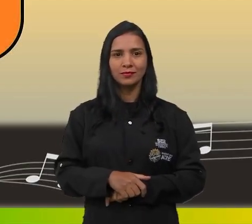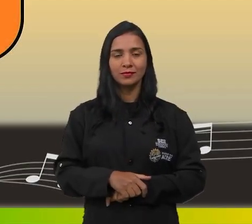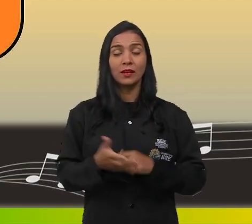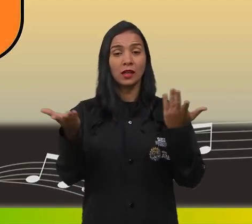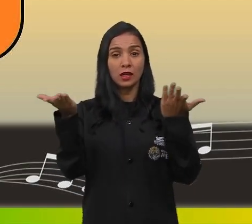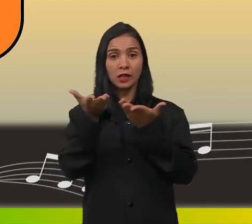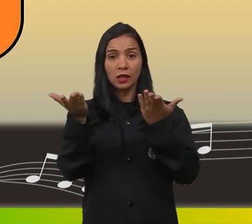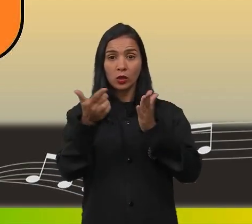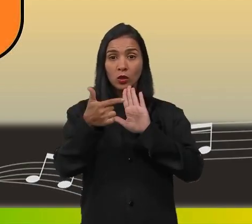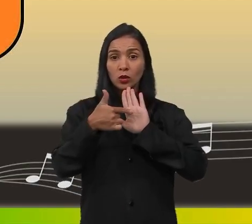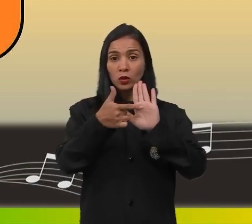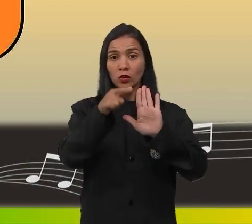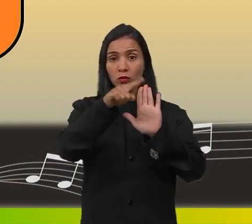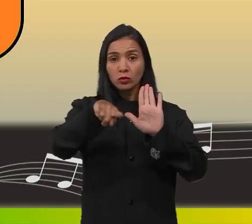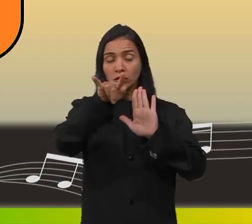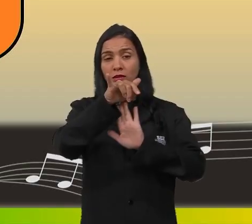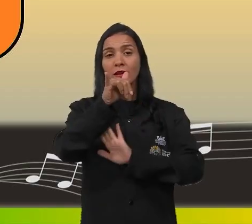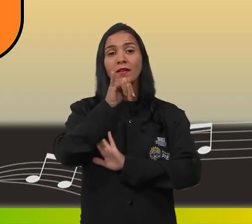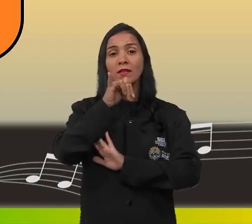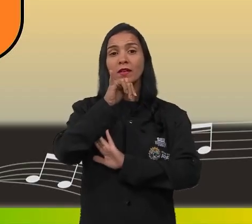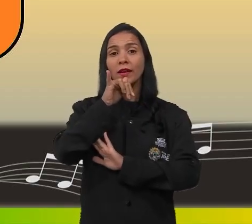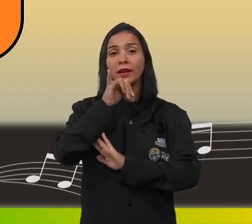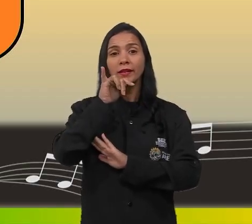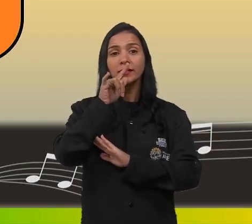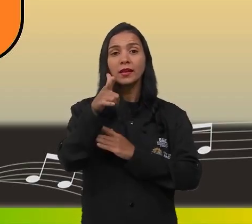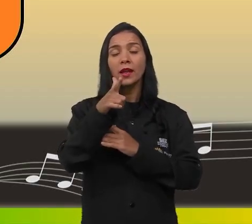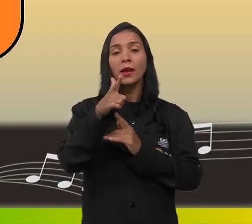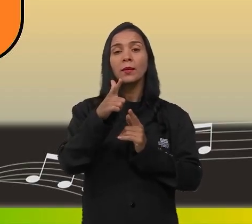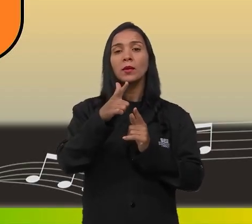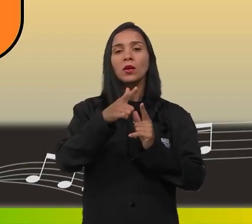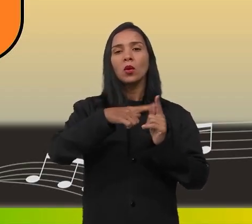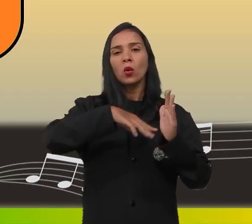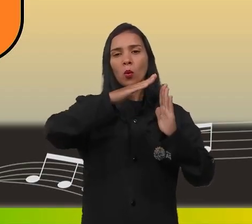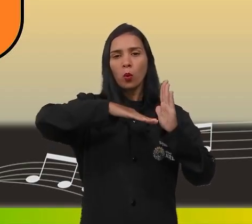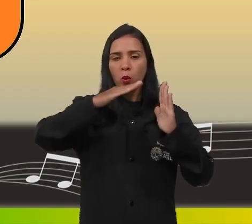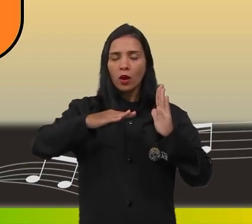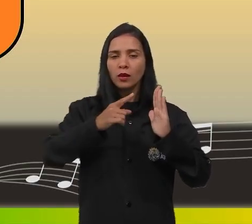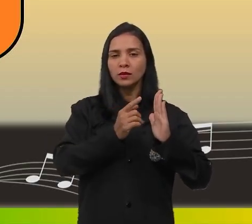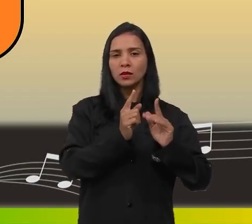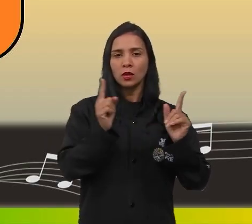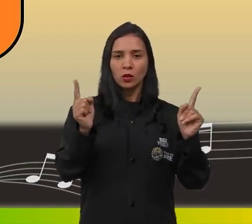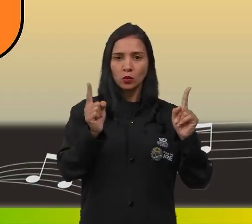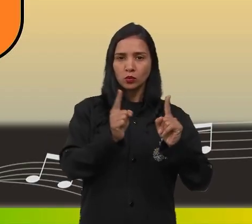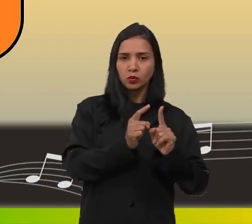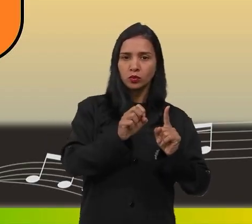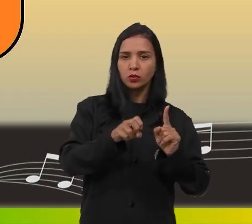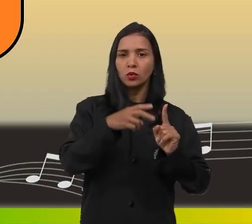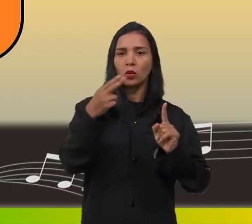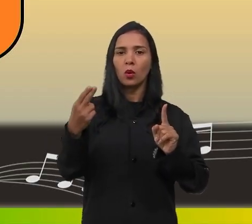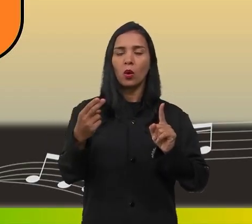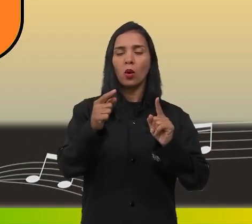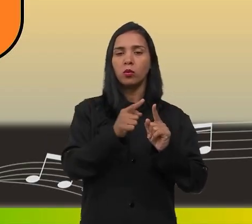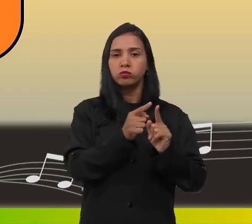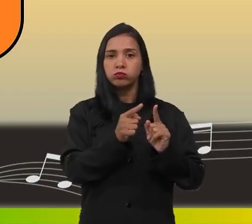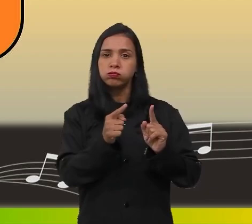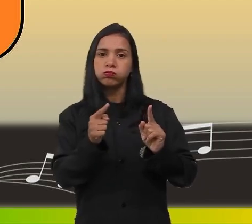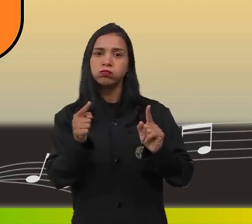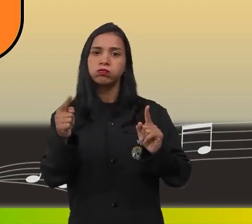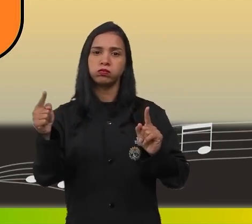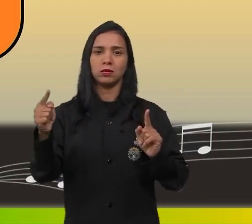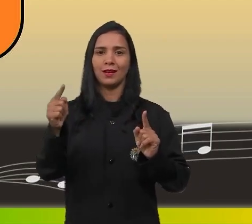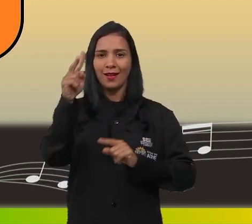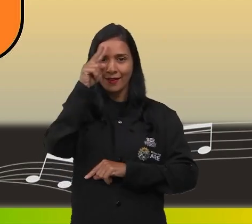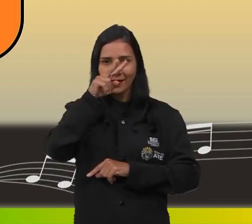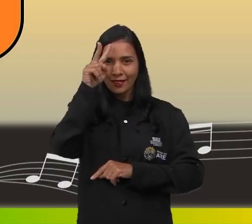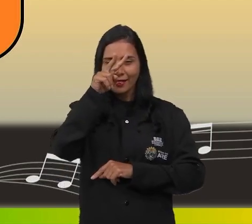Dê exemplos de som com ressonância curta e longa. Então, a gente aqui está falando, quando a gente fala de curto e longo, a gente está falando lá